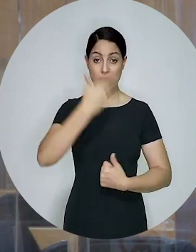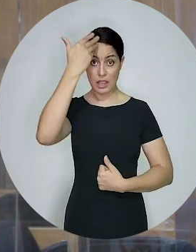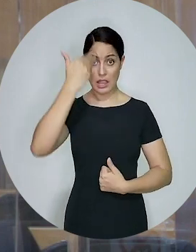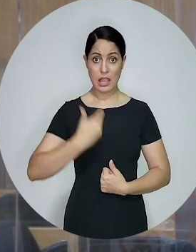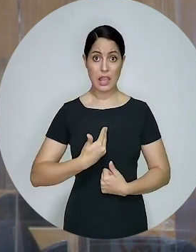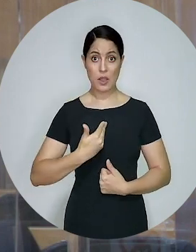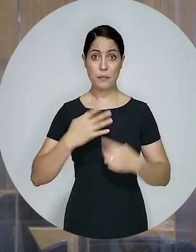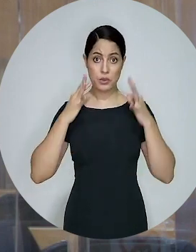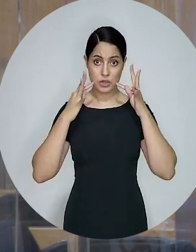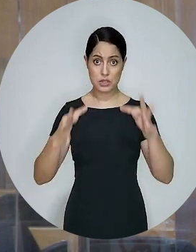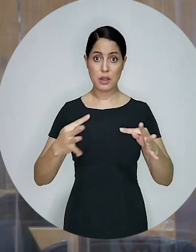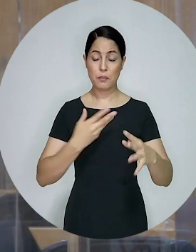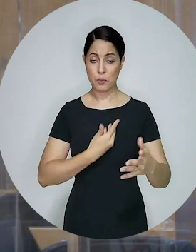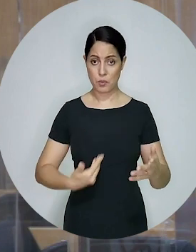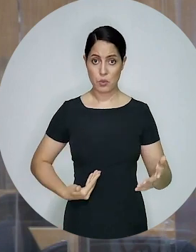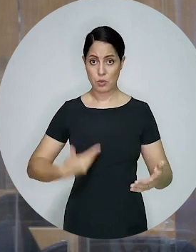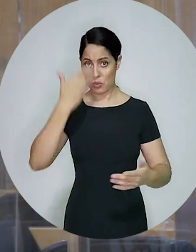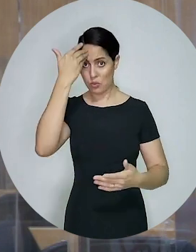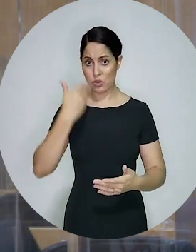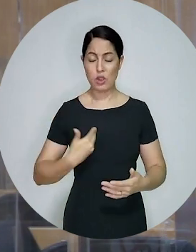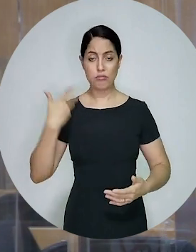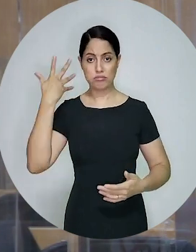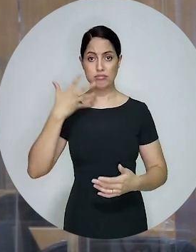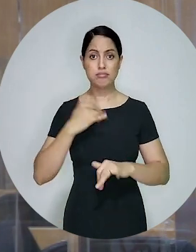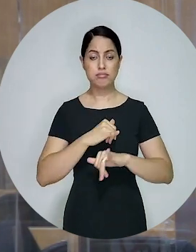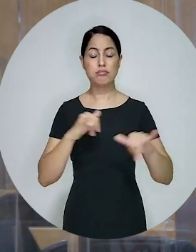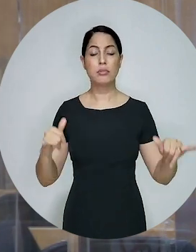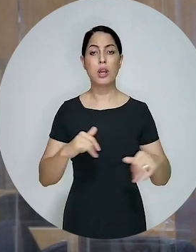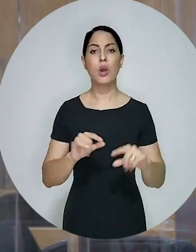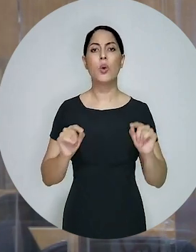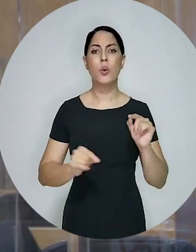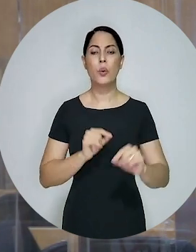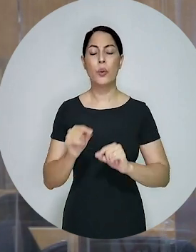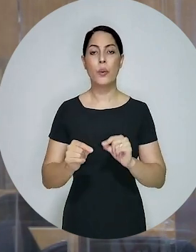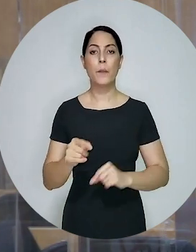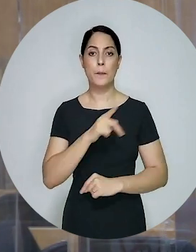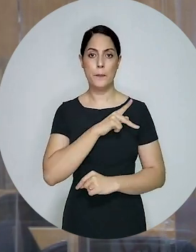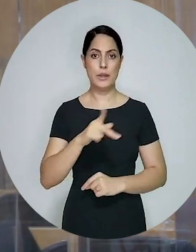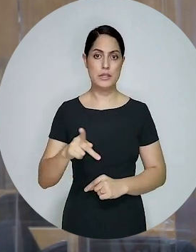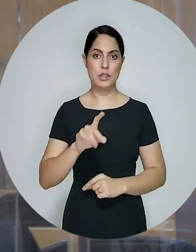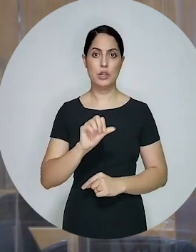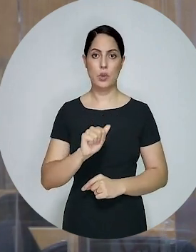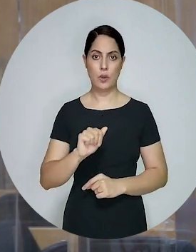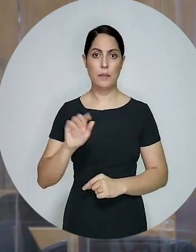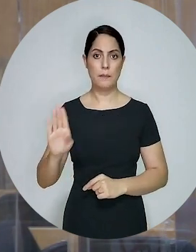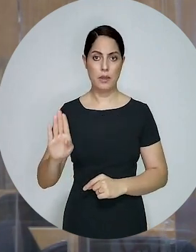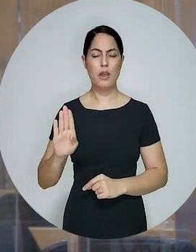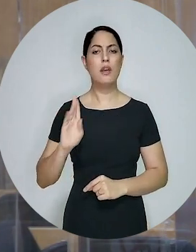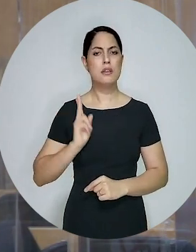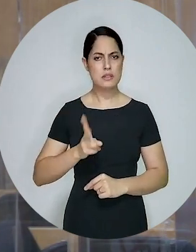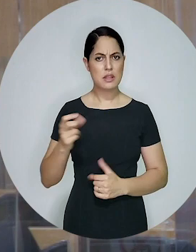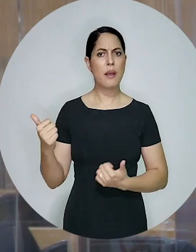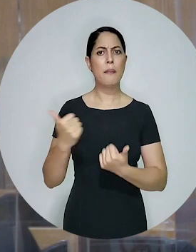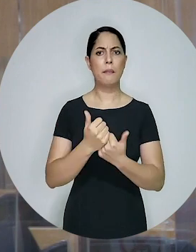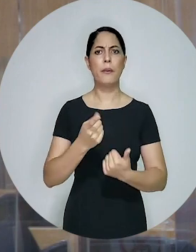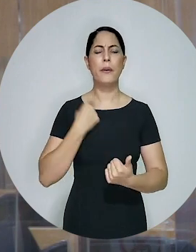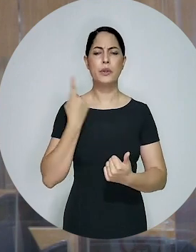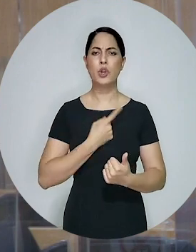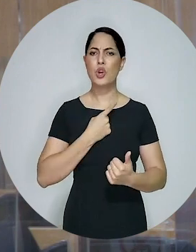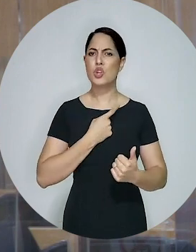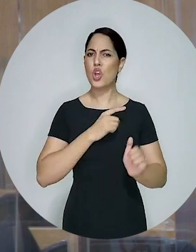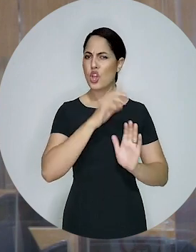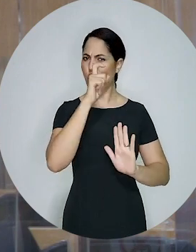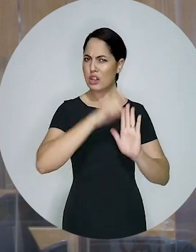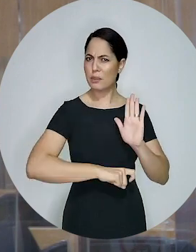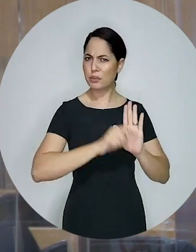eu quero dar aqui o testemunho público também de que o presidente também sempre apoiou as nossas notas, não